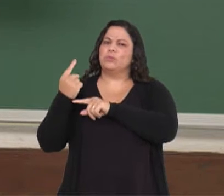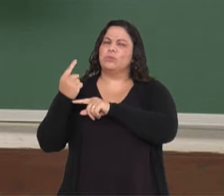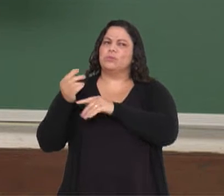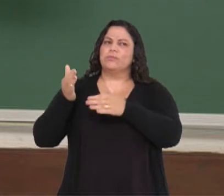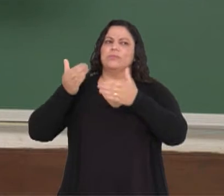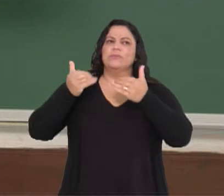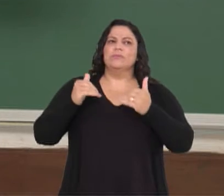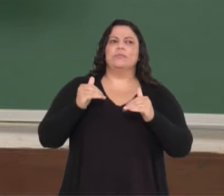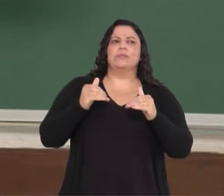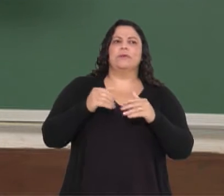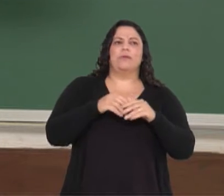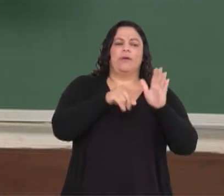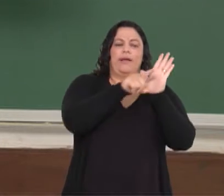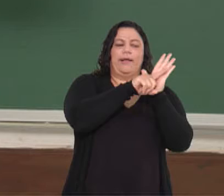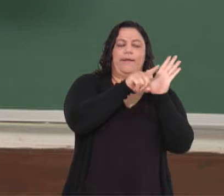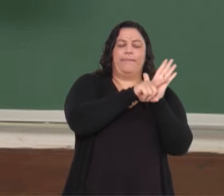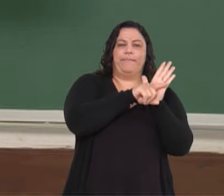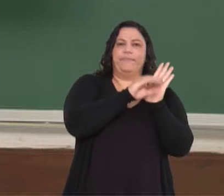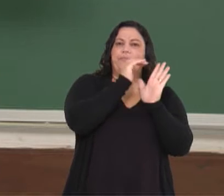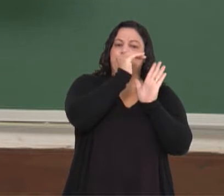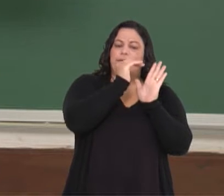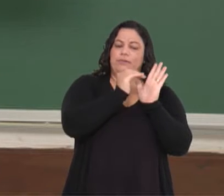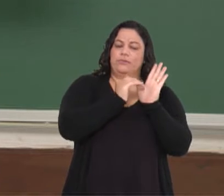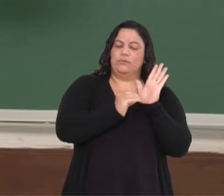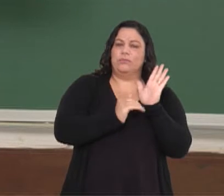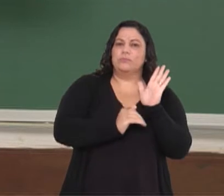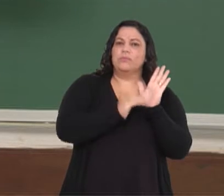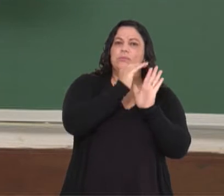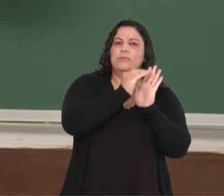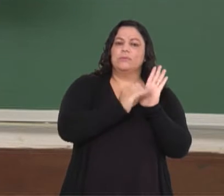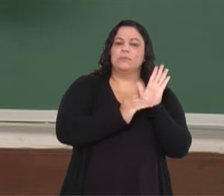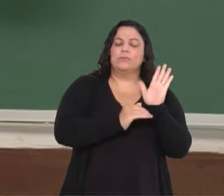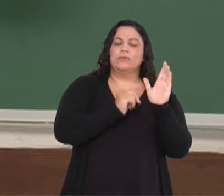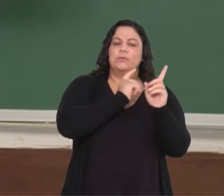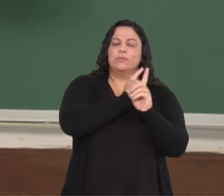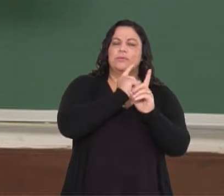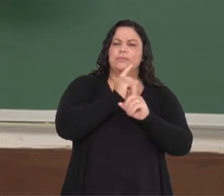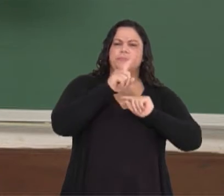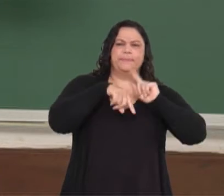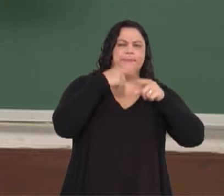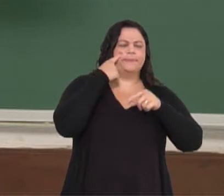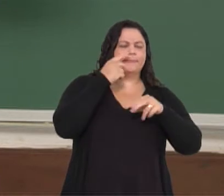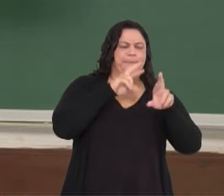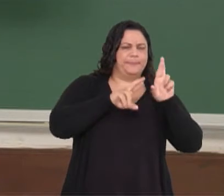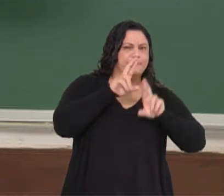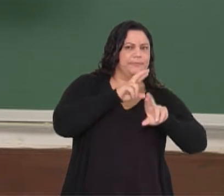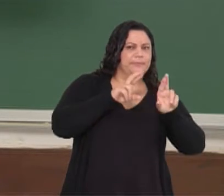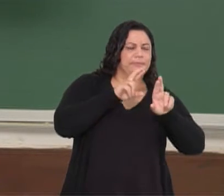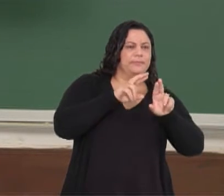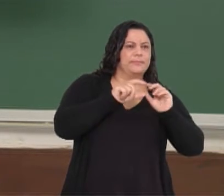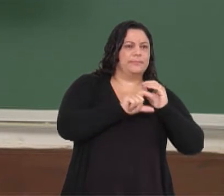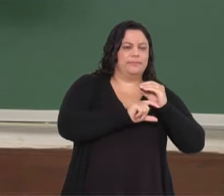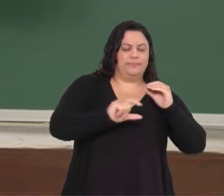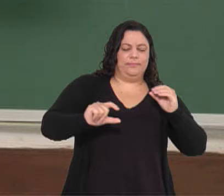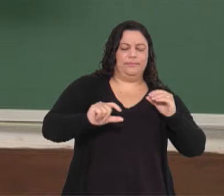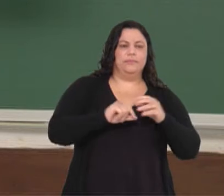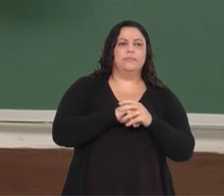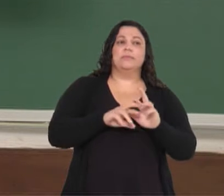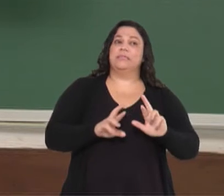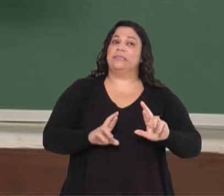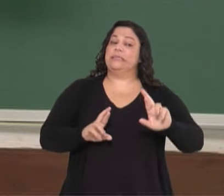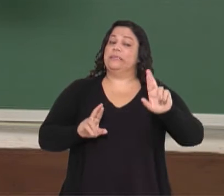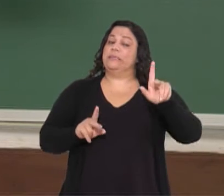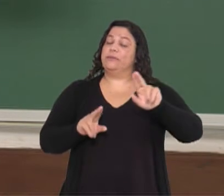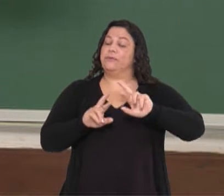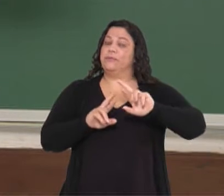vai diminuindo aquilo que vai se encontrando na coluna para depois verificar o resto. Uma diferencinha é que você